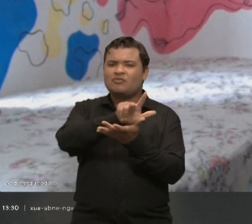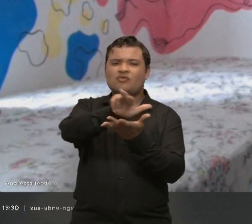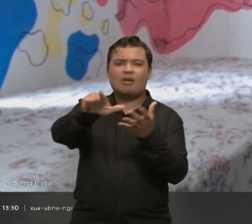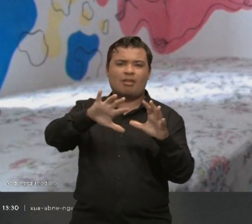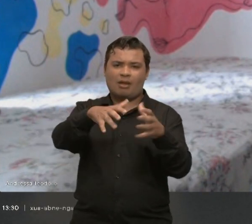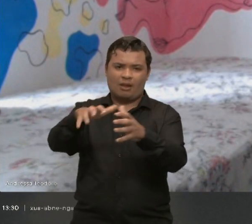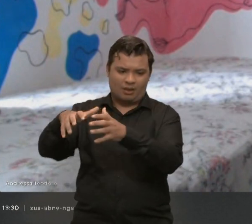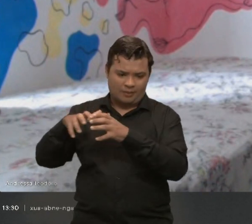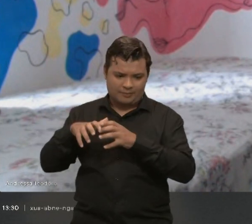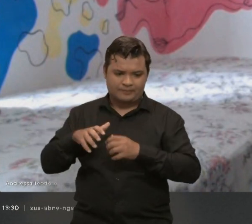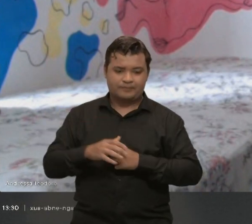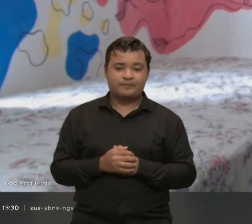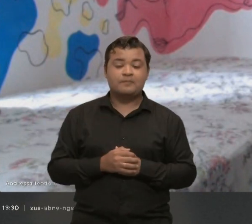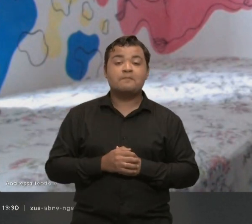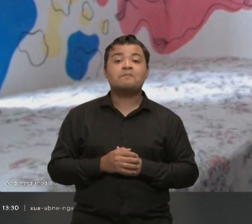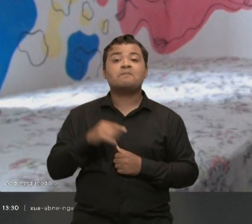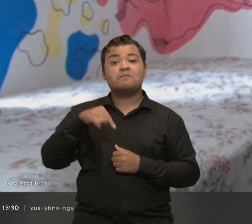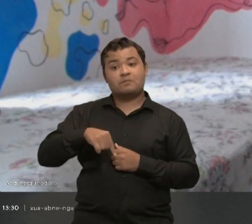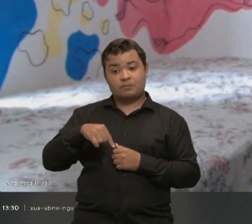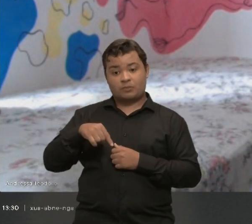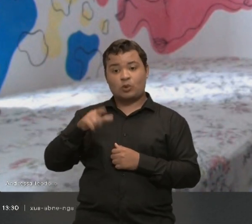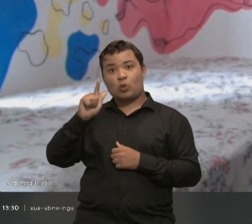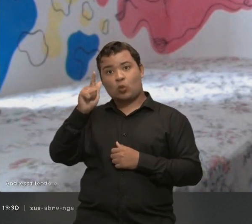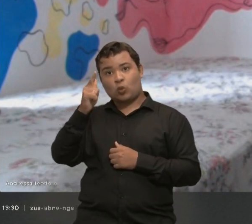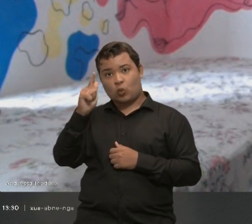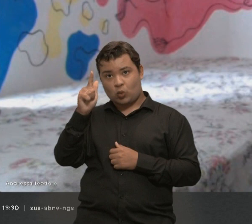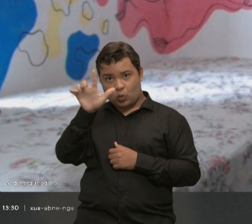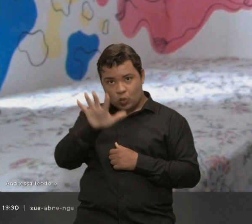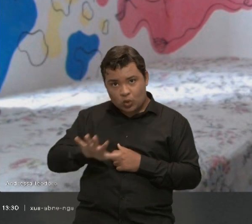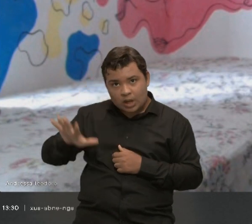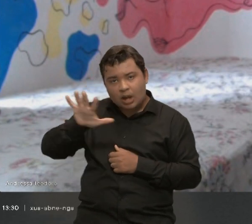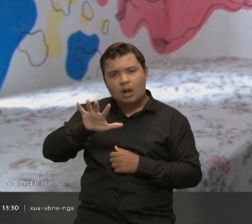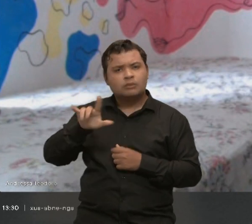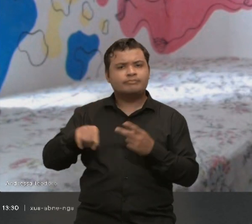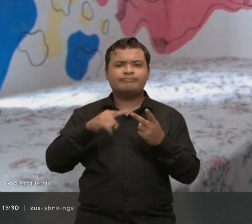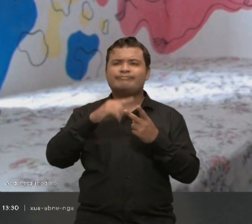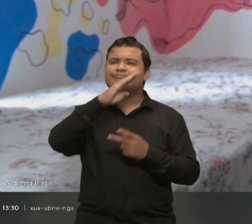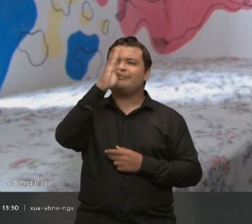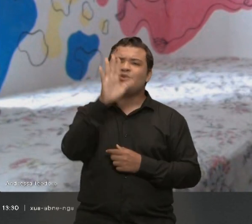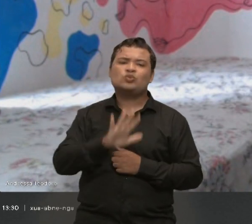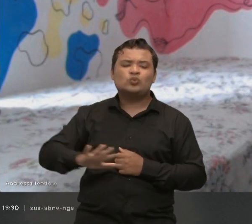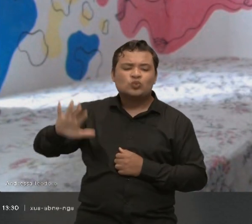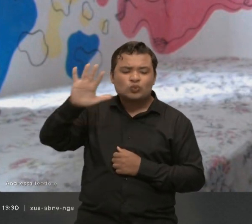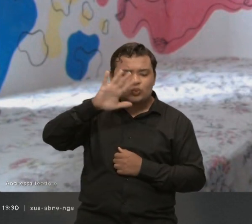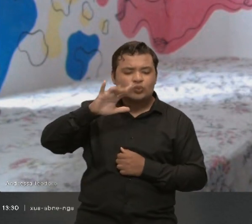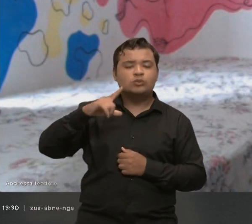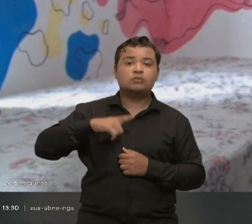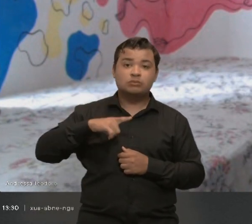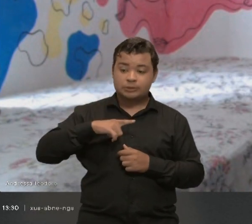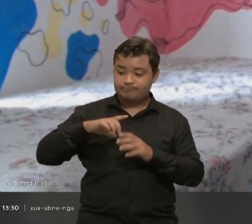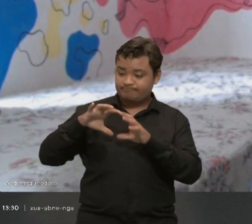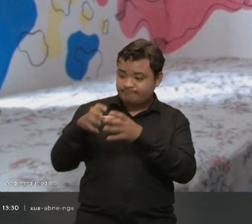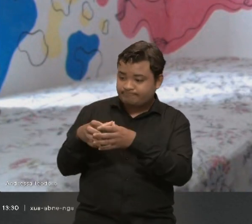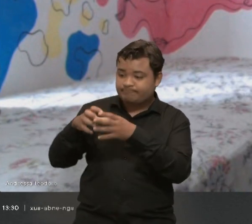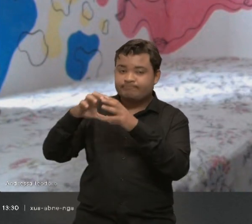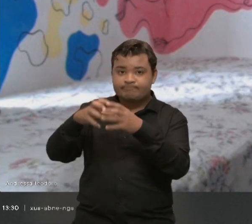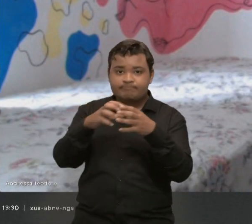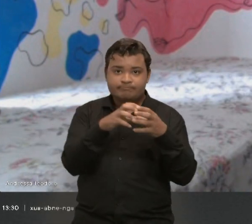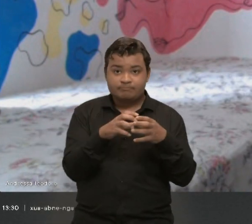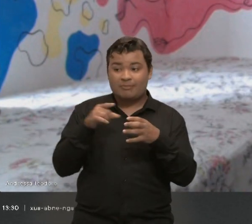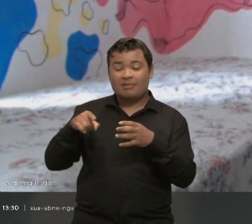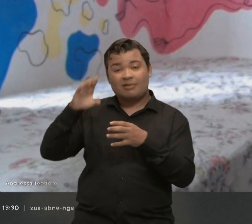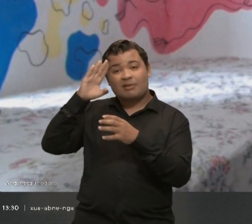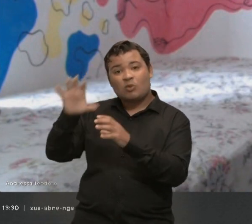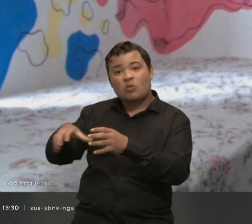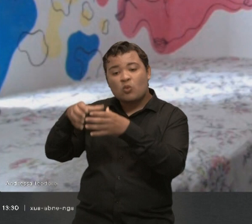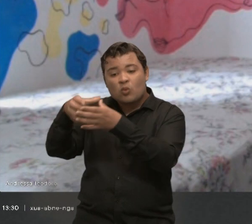focado nos últimos tempos, não só aqui em Goiás, mas em todo o Brasil existem essas iniciativas, são os grupos reflexivos para homens autores de